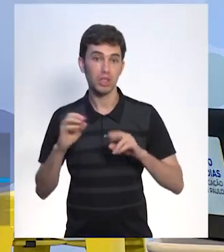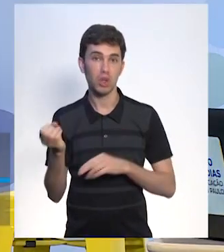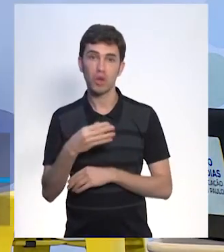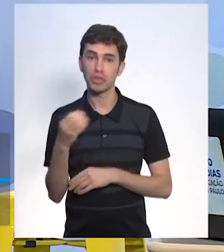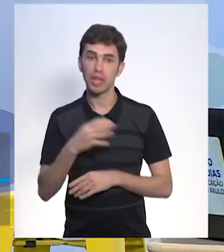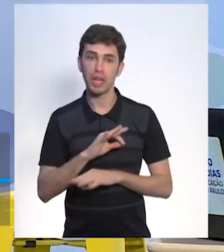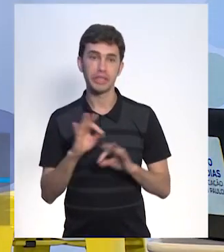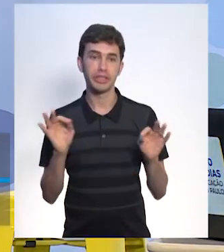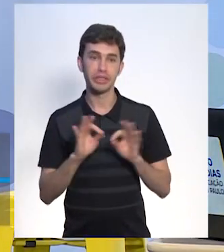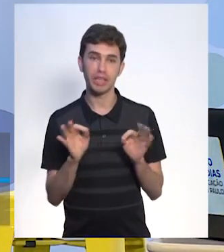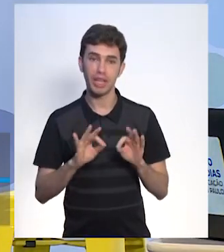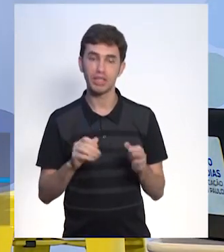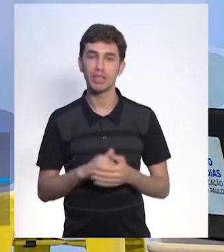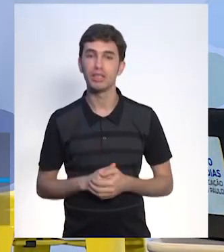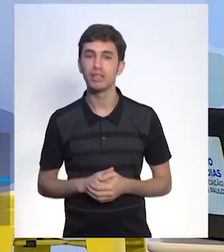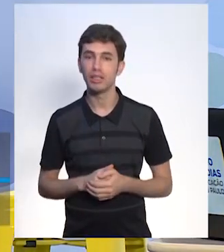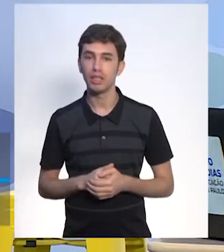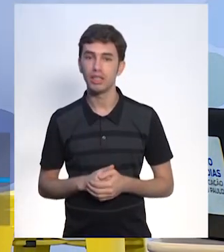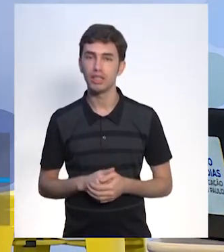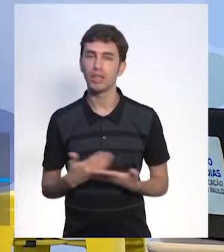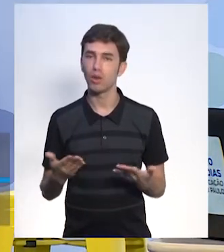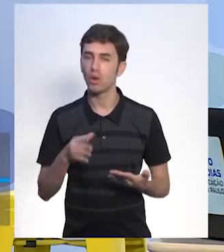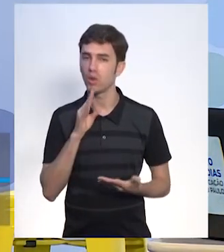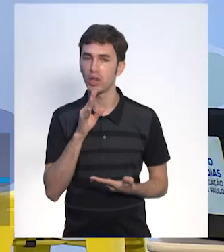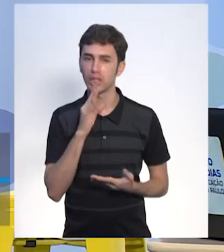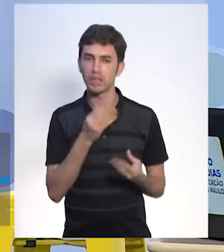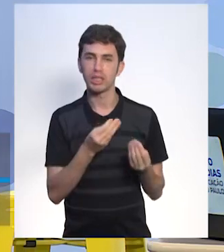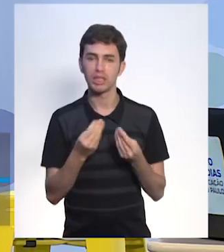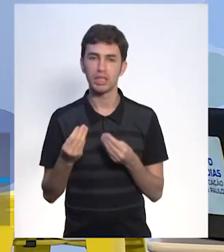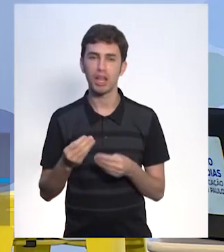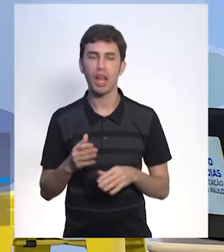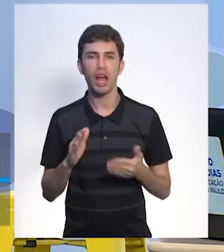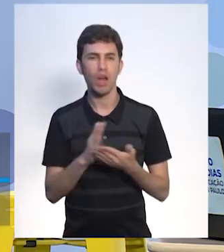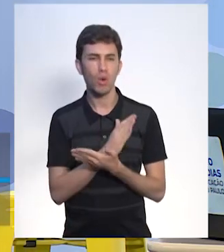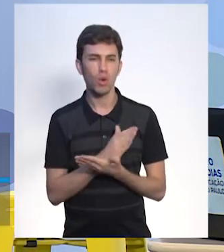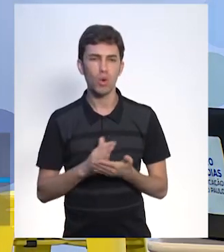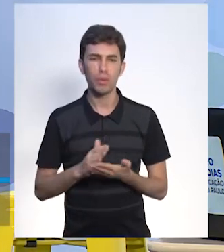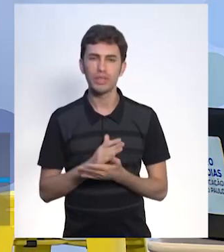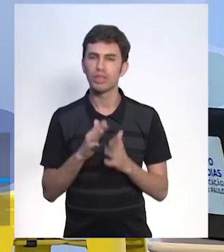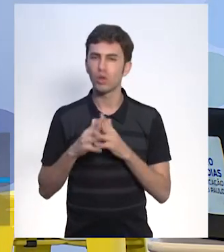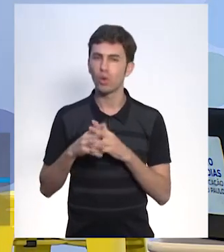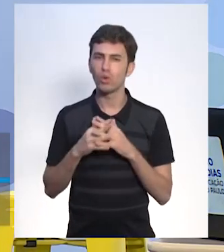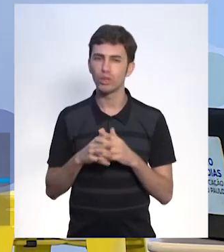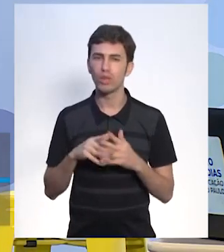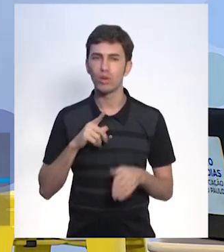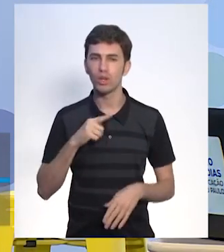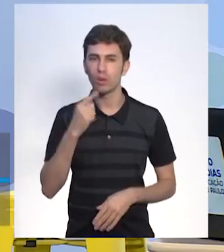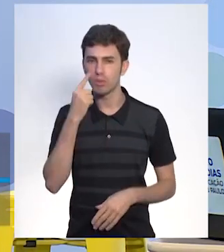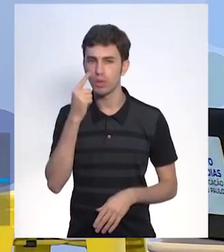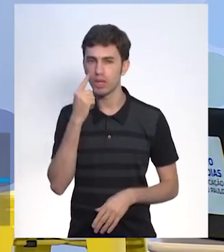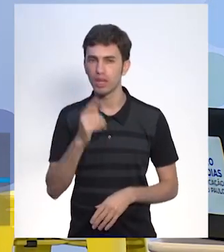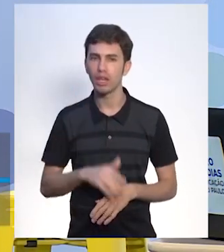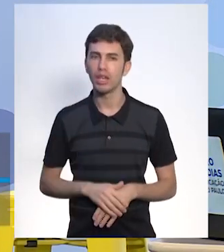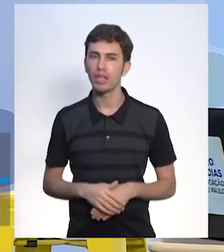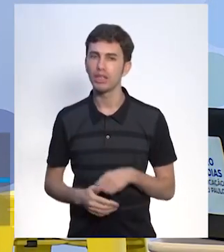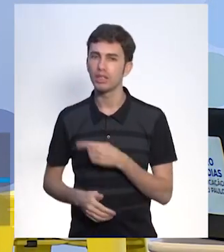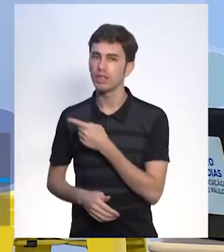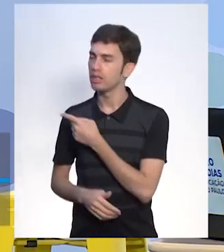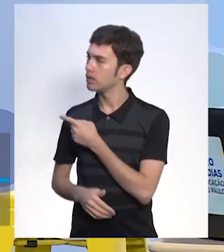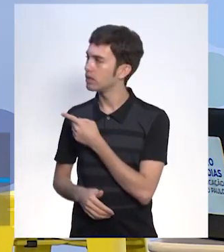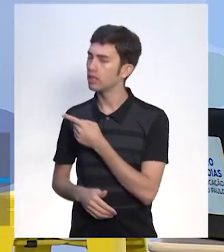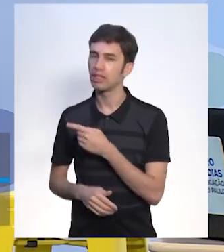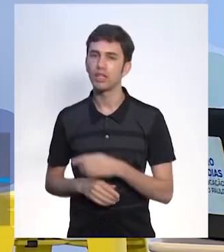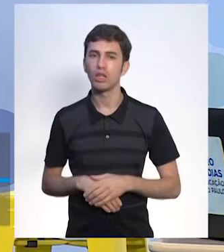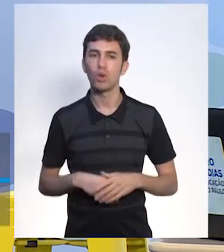figuras bastante conhecidas, tá, do pessoal. Alguma confusão, às vezes, o pessoal tem quando a gente posiciona